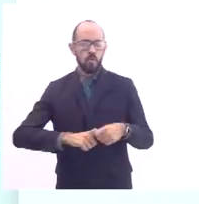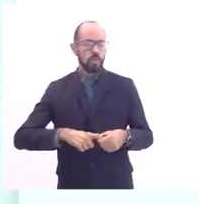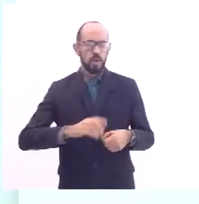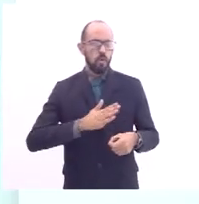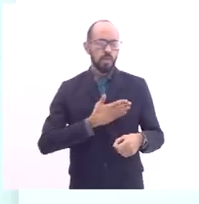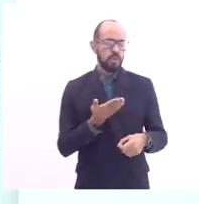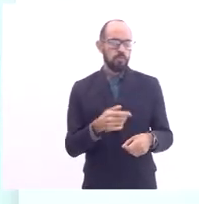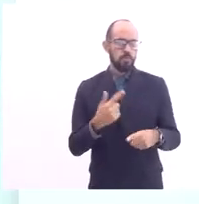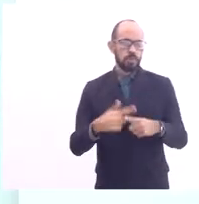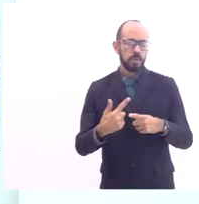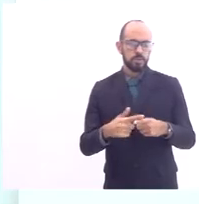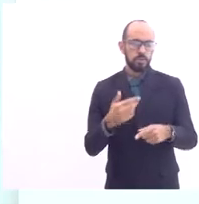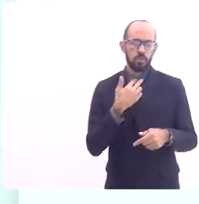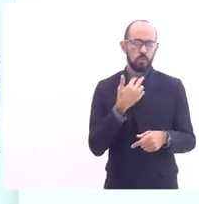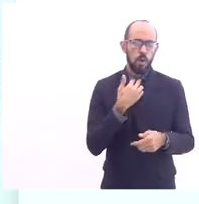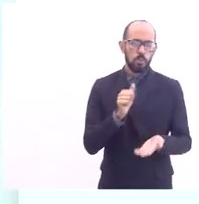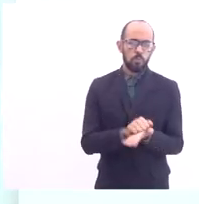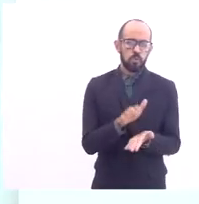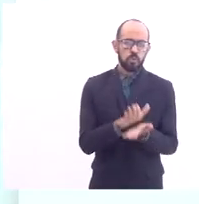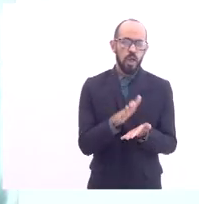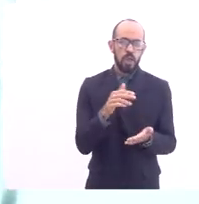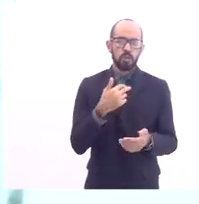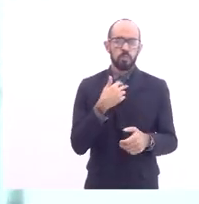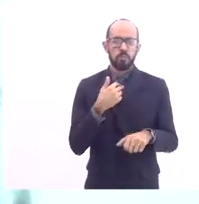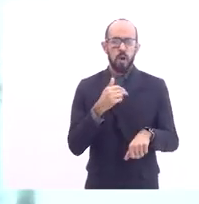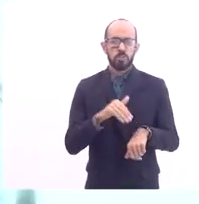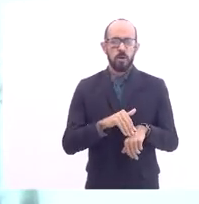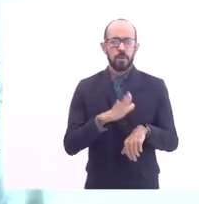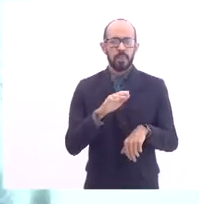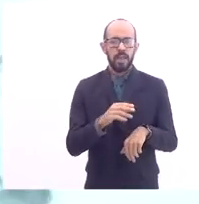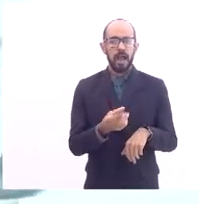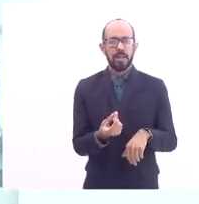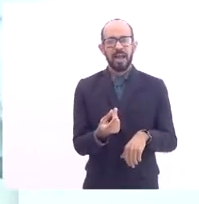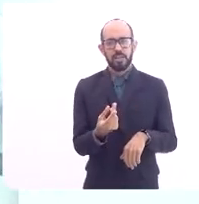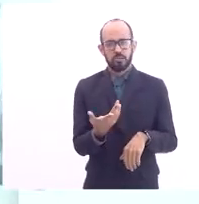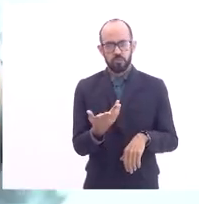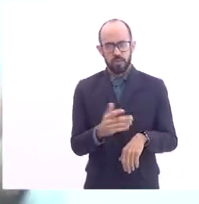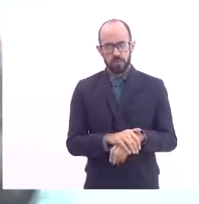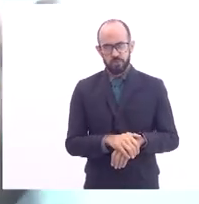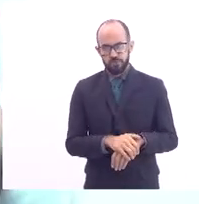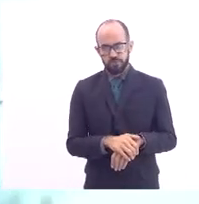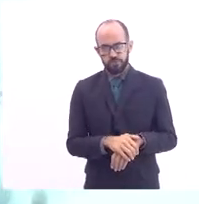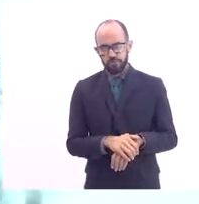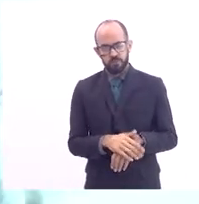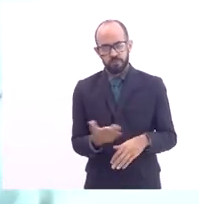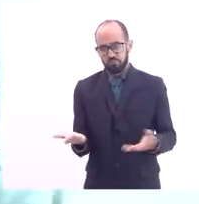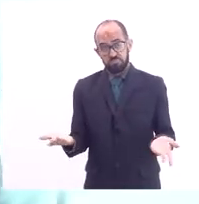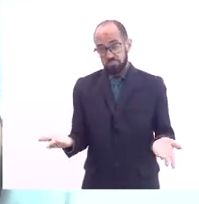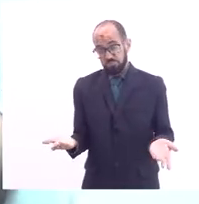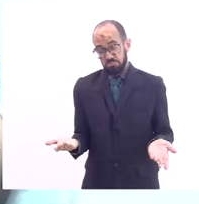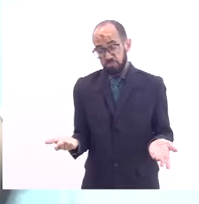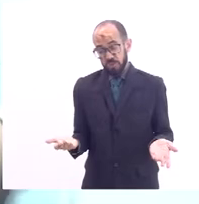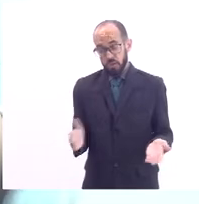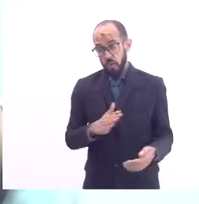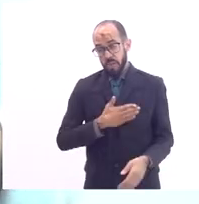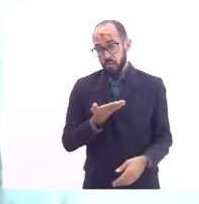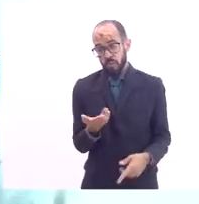pode multar a concessionária de energia elétrica. Ou seja, é um tremendo no factoide,